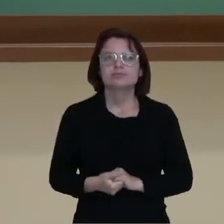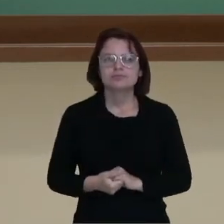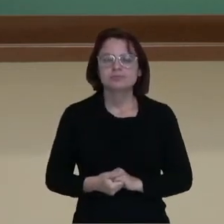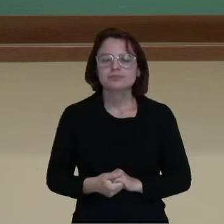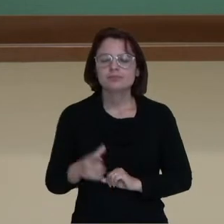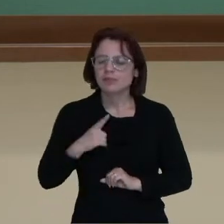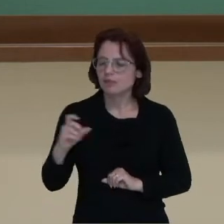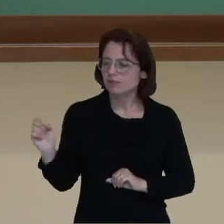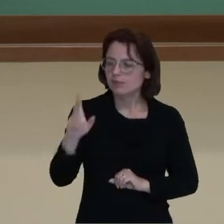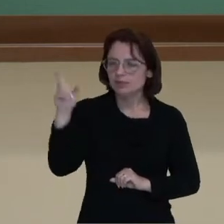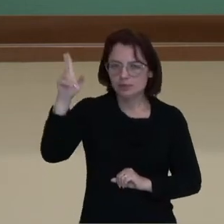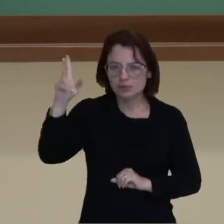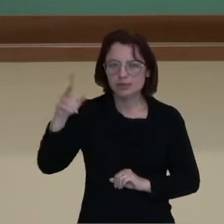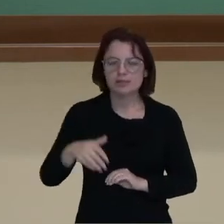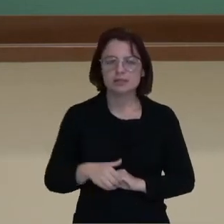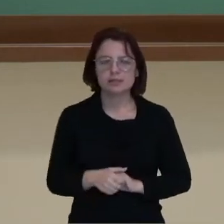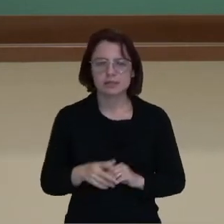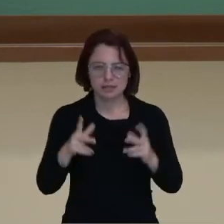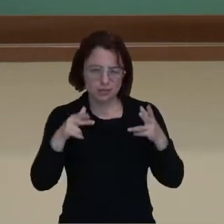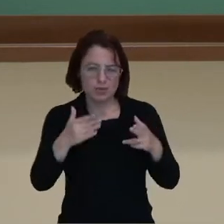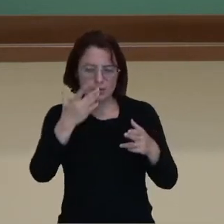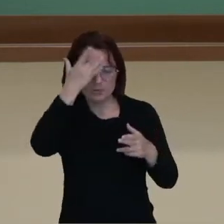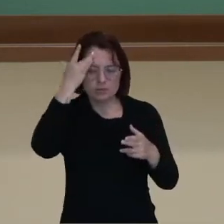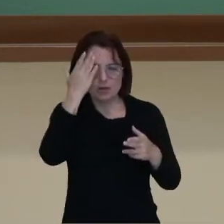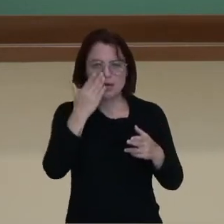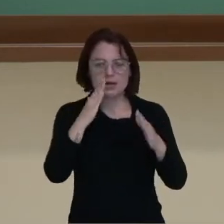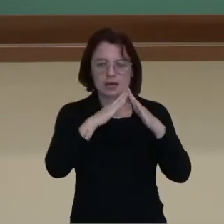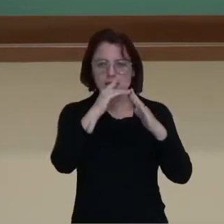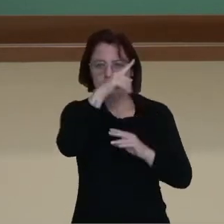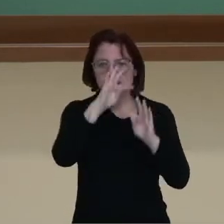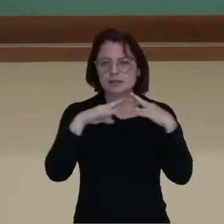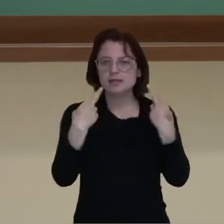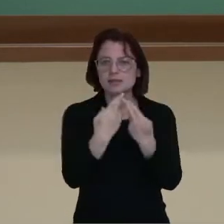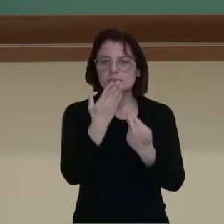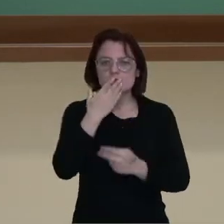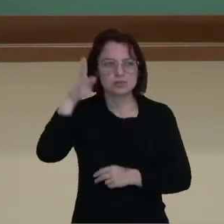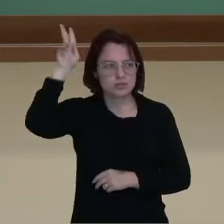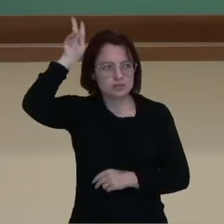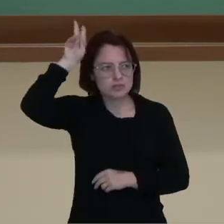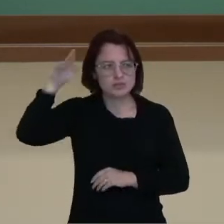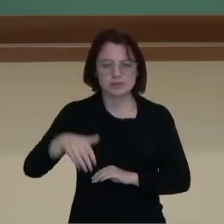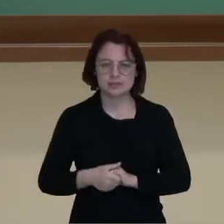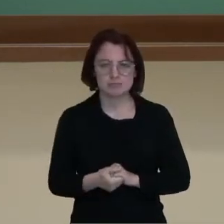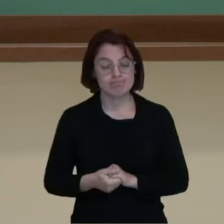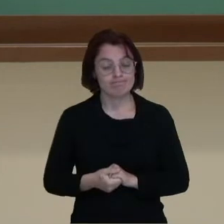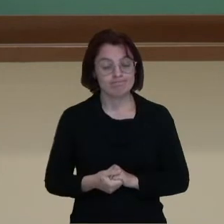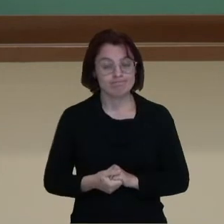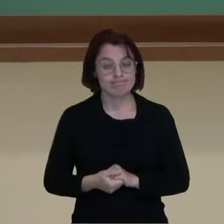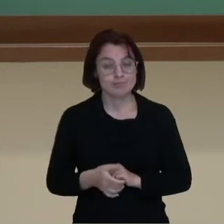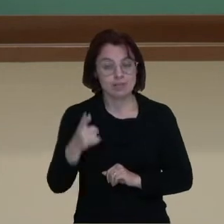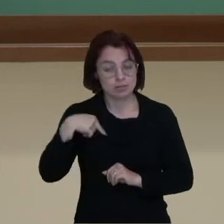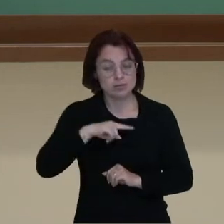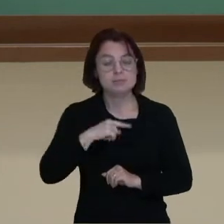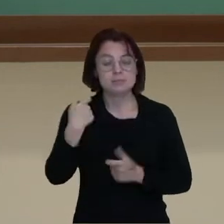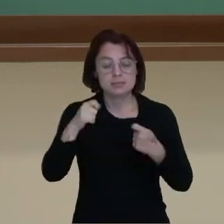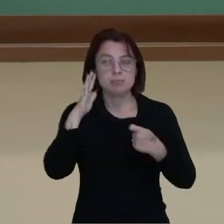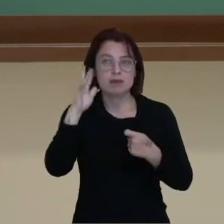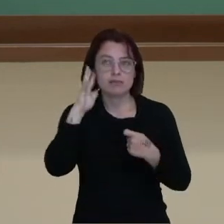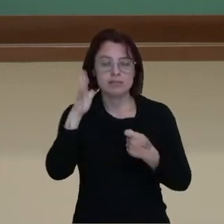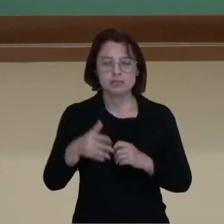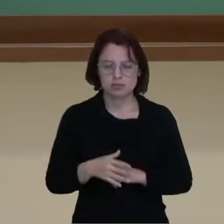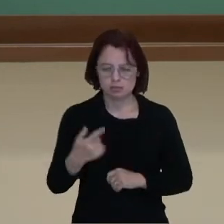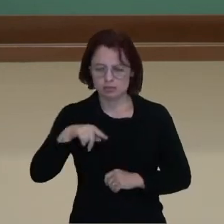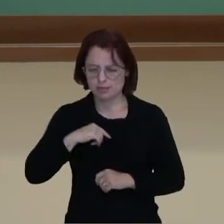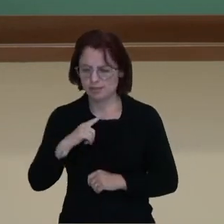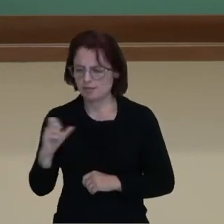os valores de indígenas que moram no meio de uma floresta? Nós temos o mesmo